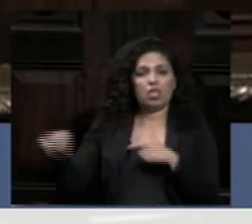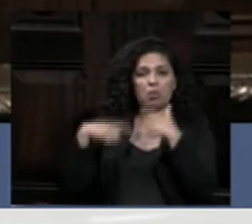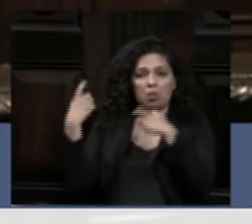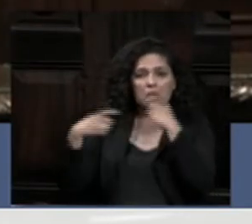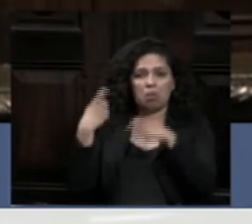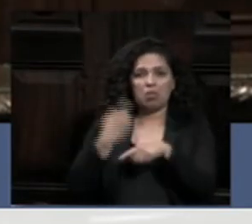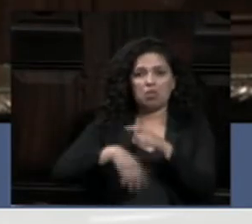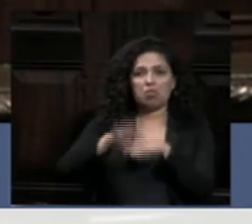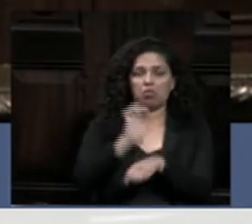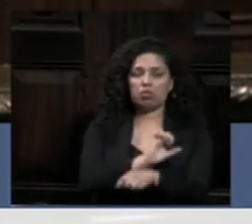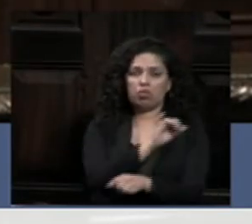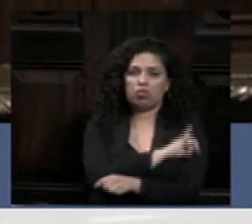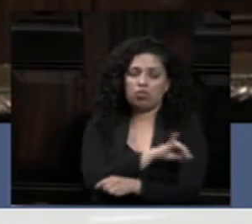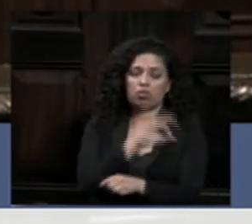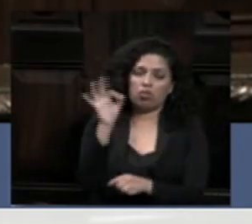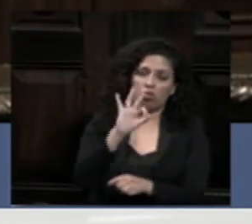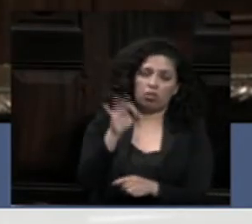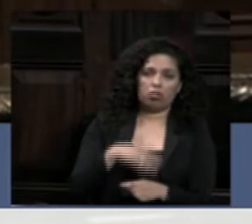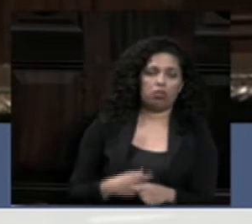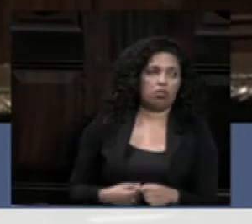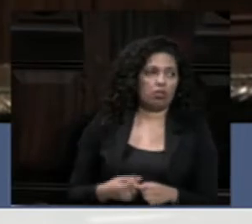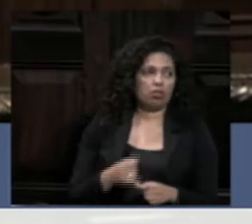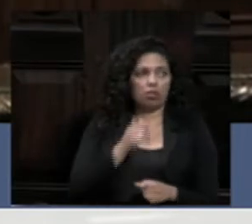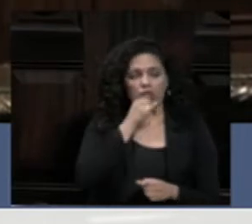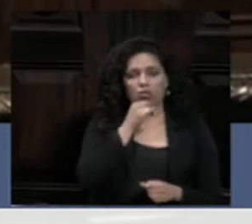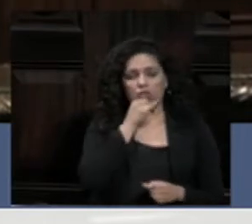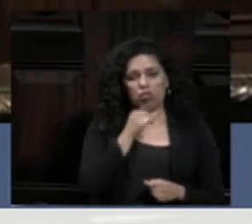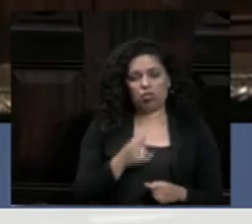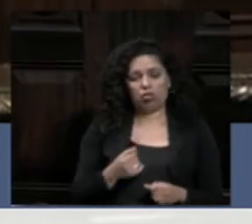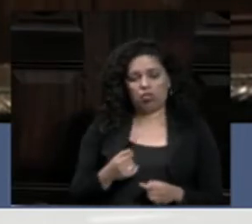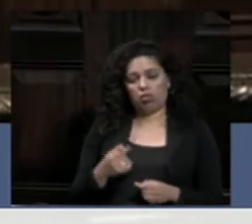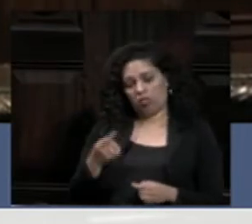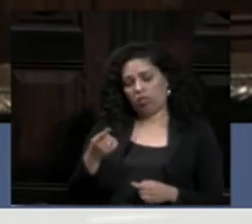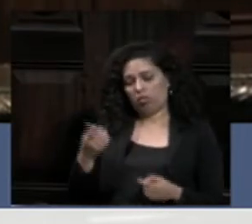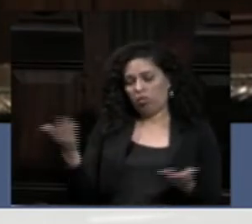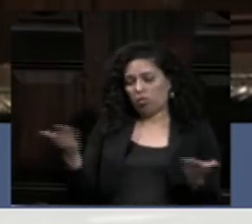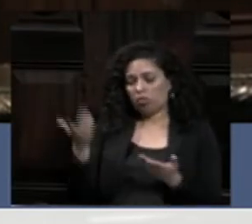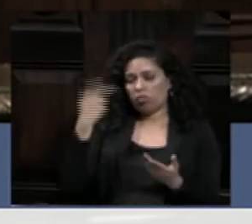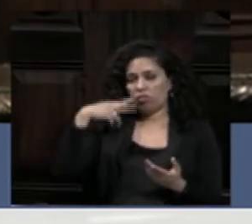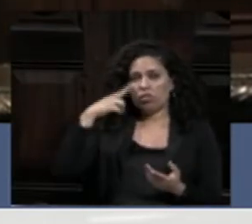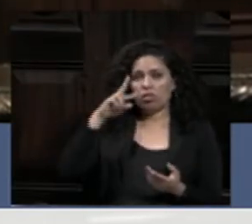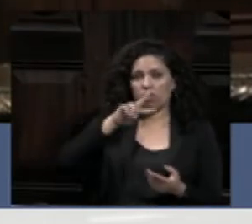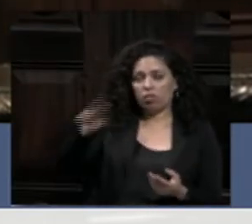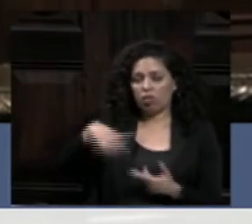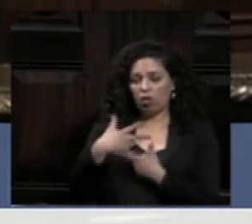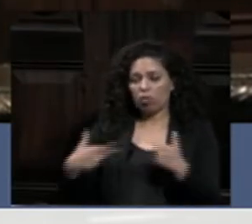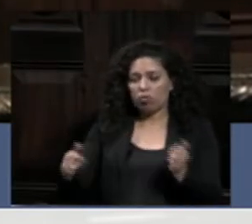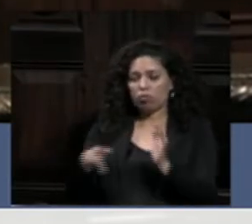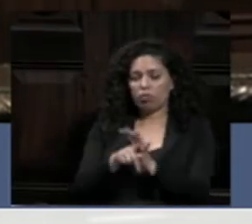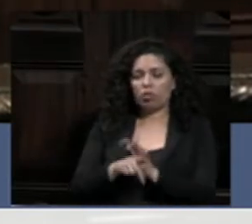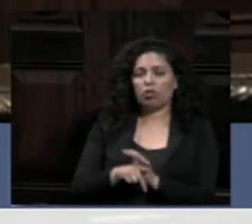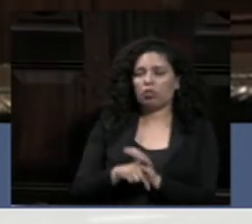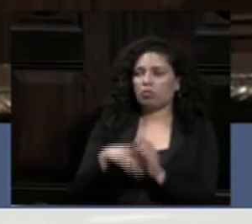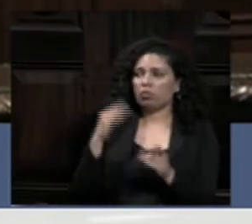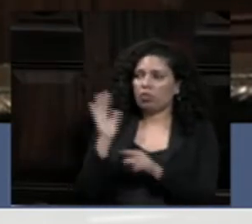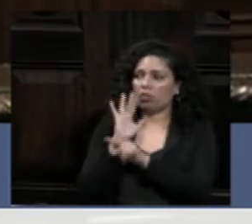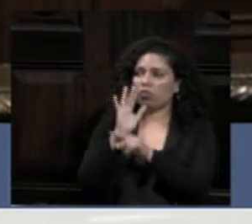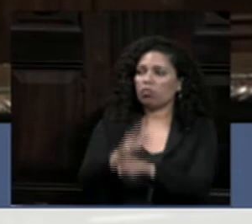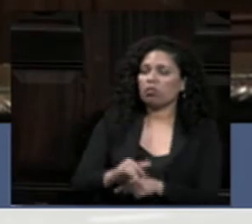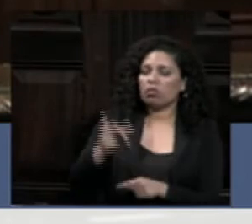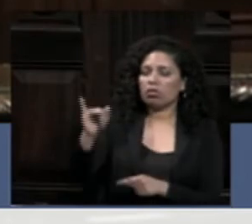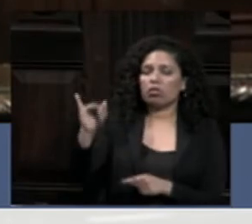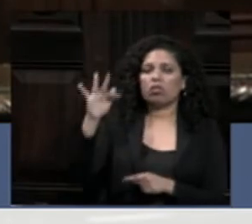Ora, basta ver a situação do regime de recuperação fiscal, em que pune e engessa o estado do Rio de